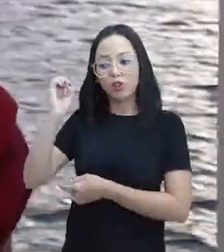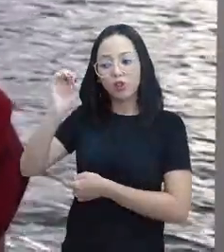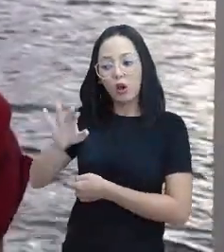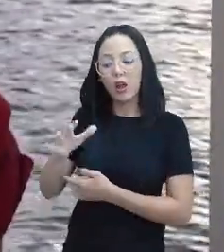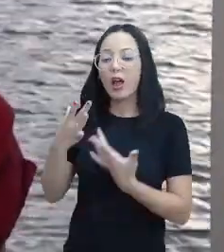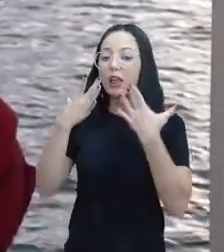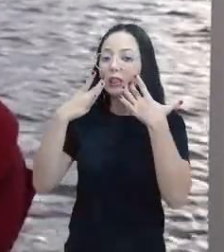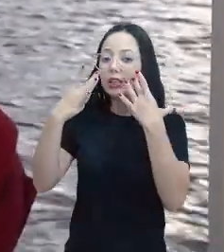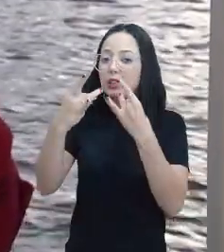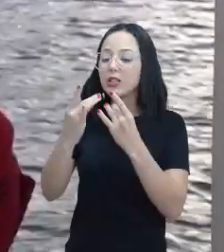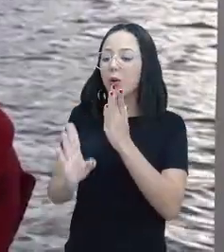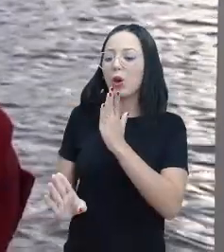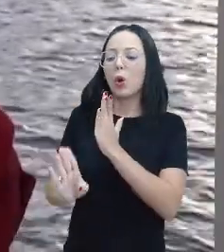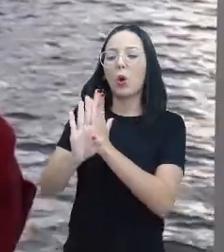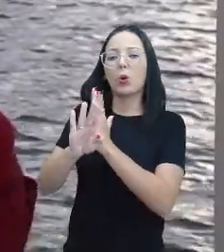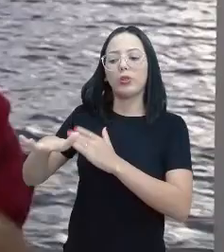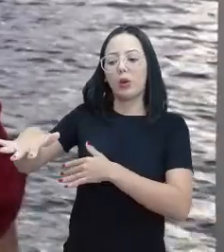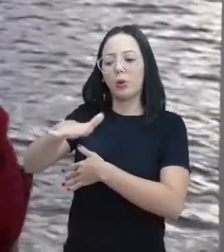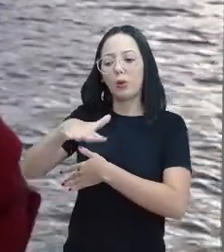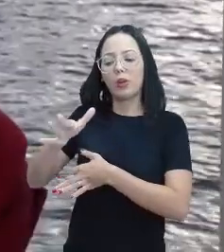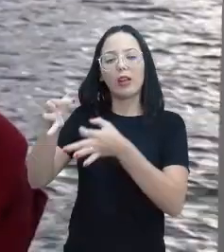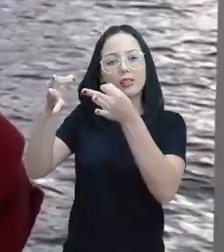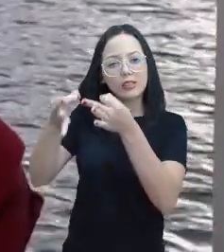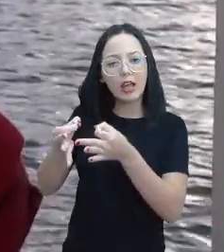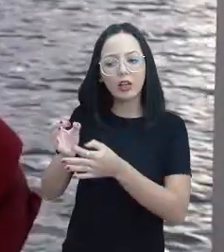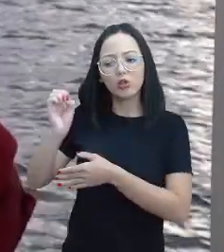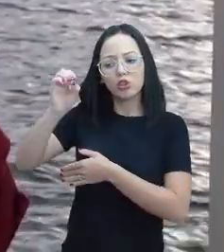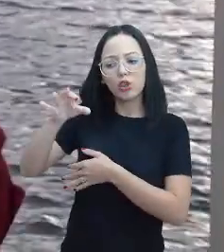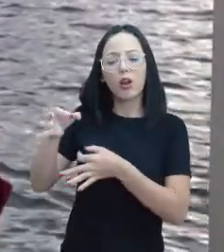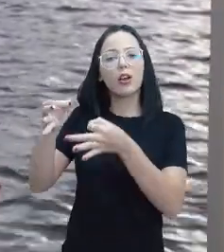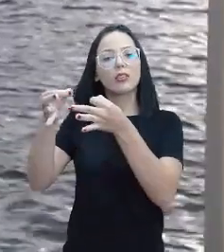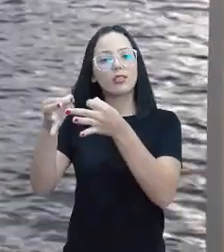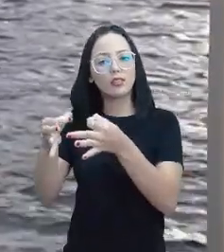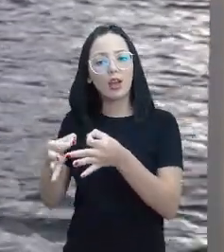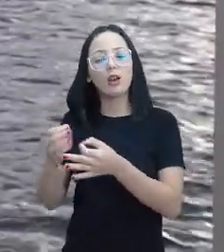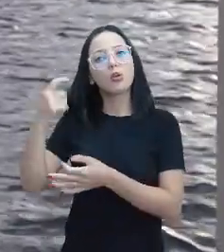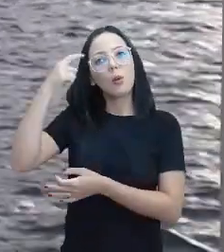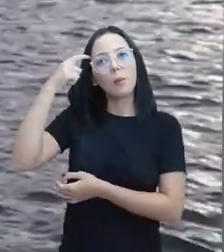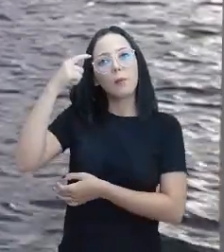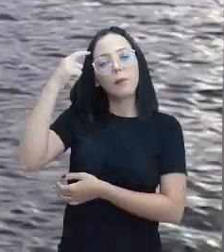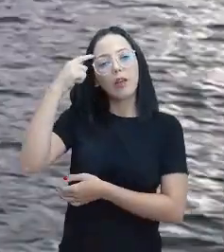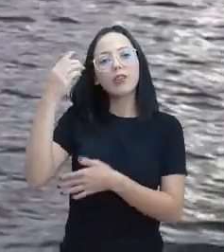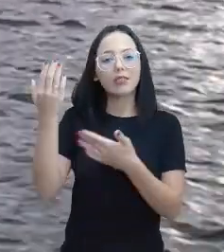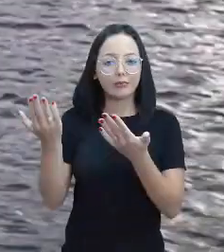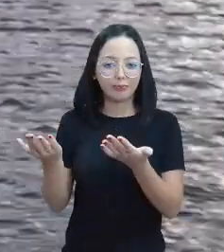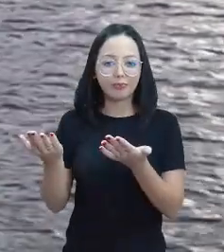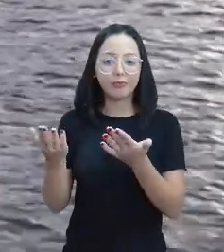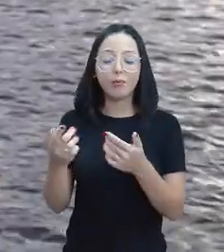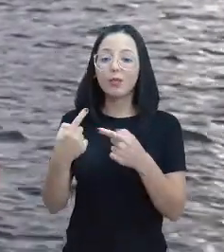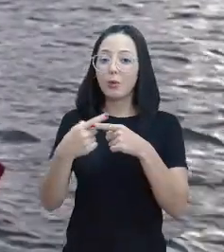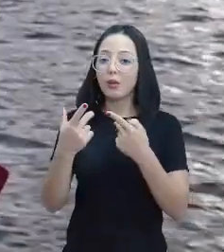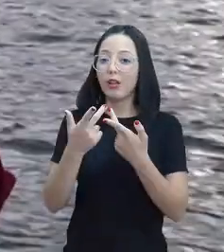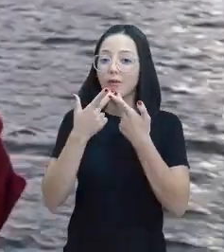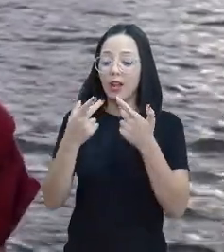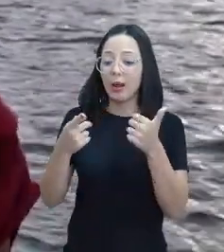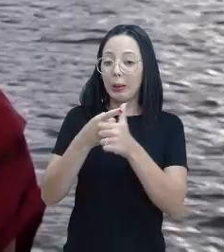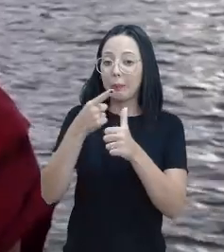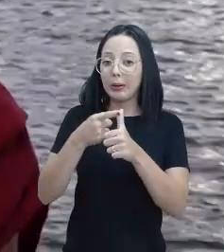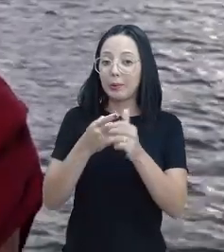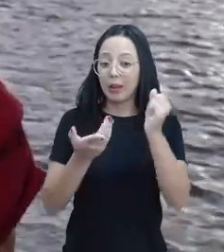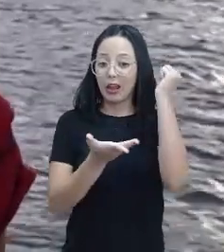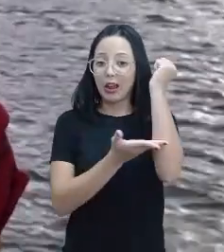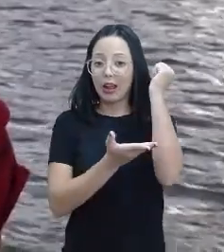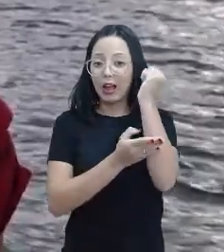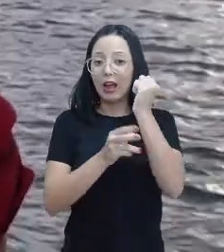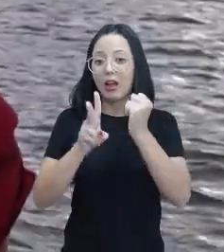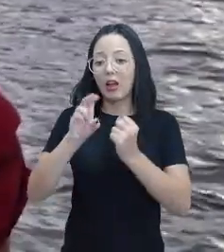atenção, acha os pontos, certo? Descarta adequadamente, pensa nisso. Tá? Dizem que a primeira garrafa de vidro